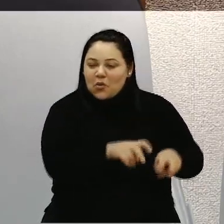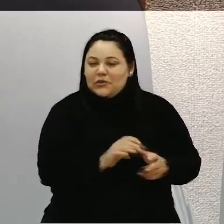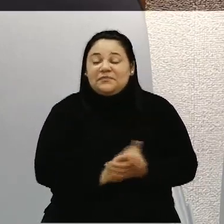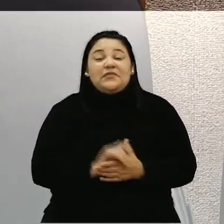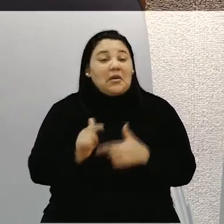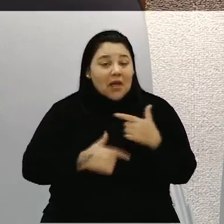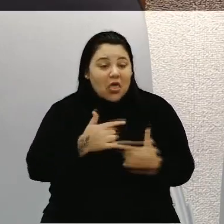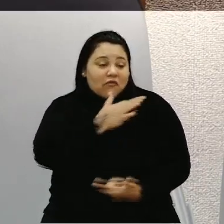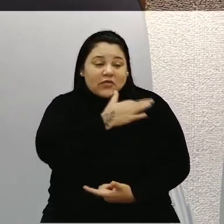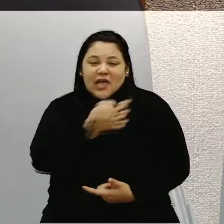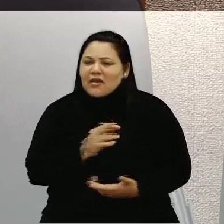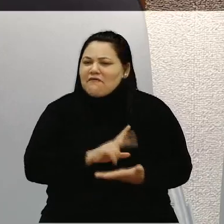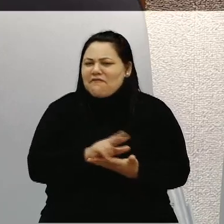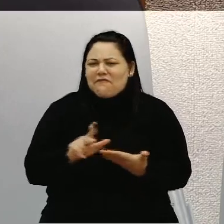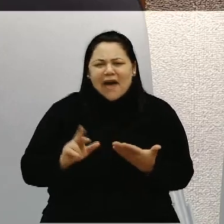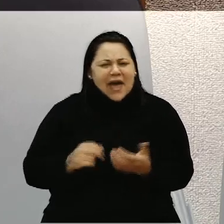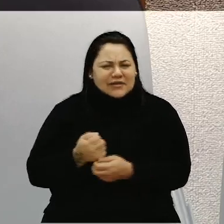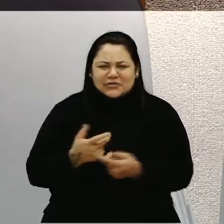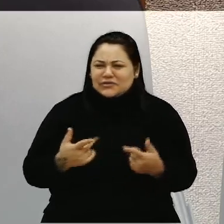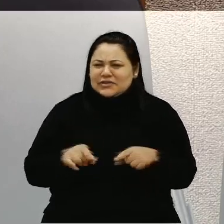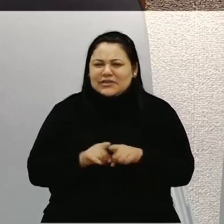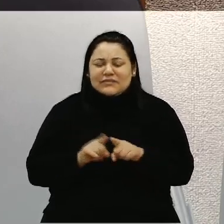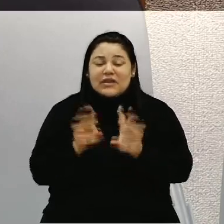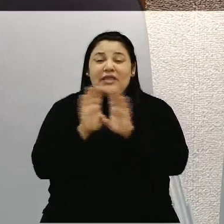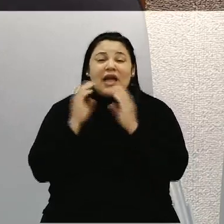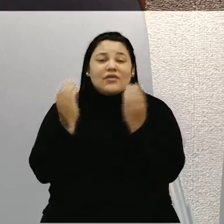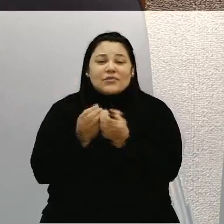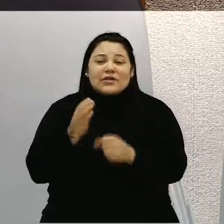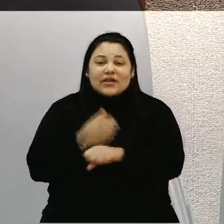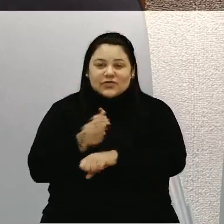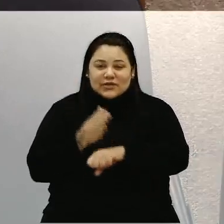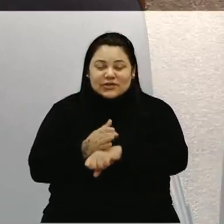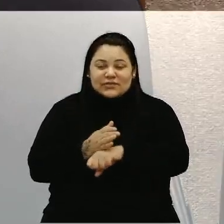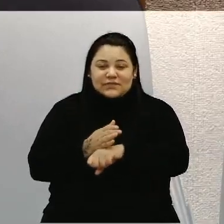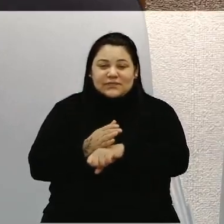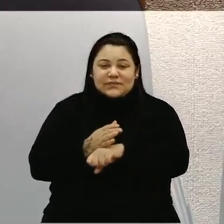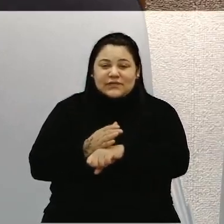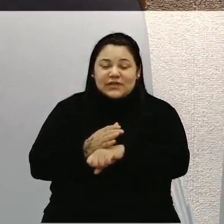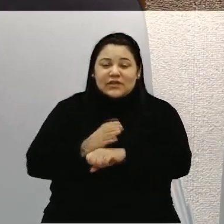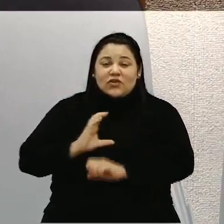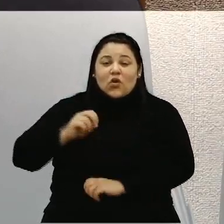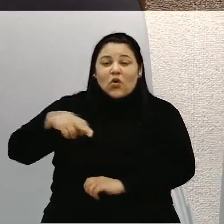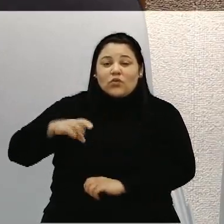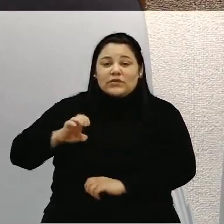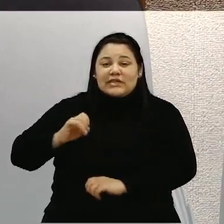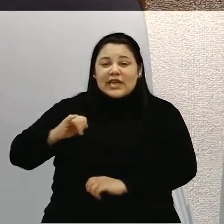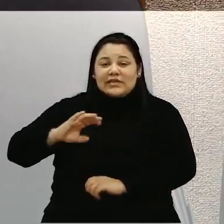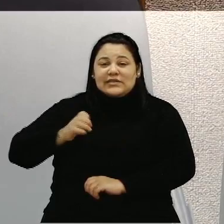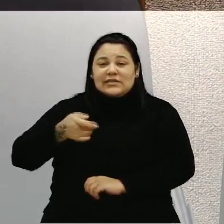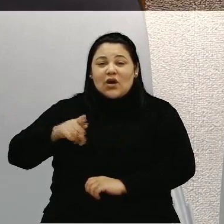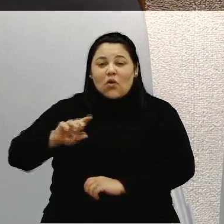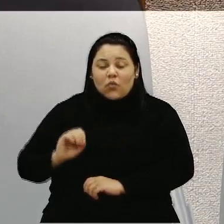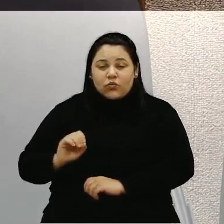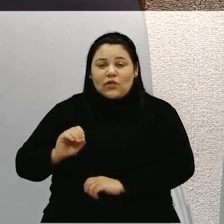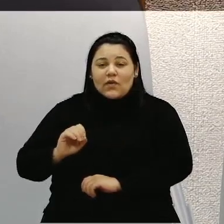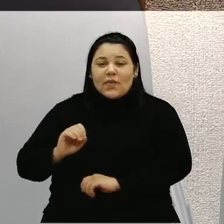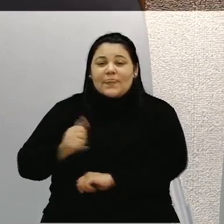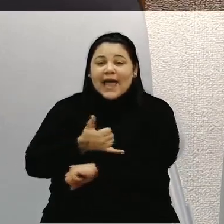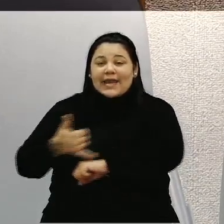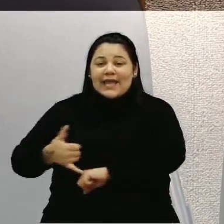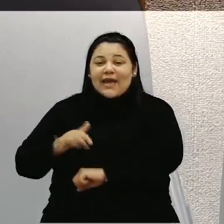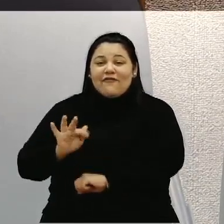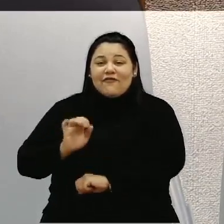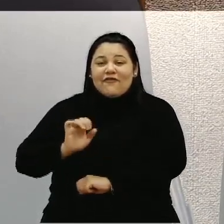em diversas atividades na comunidade de Conceição da Linha Feijó. Sempre ajudou no salão,